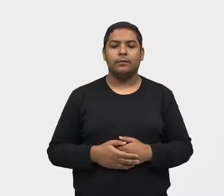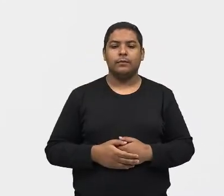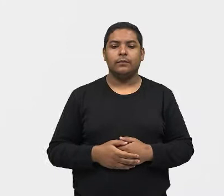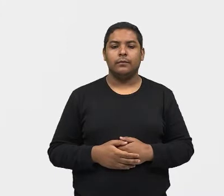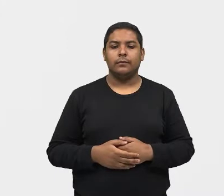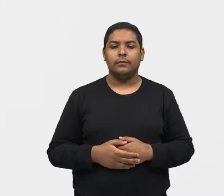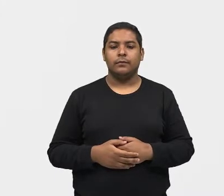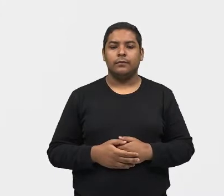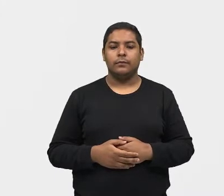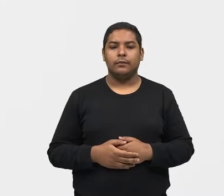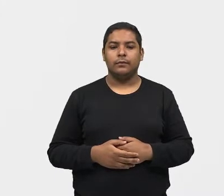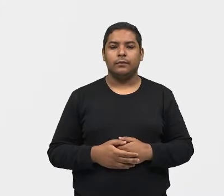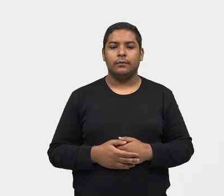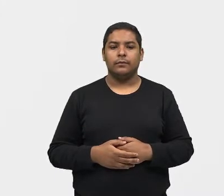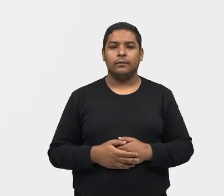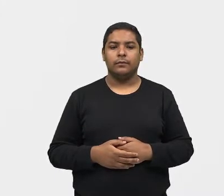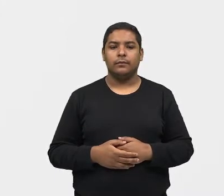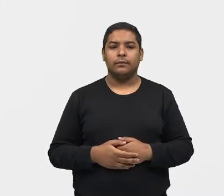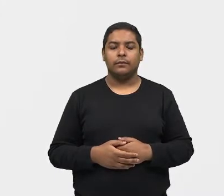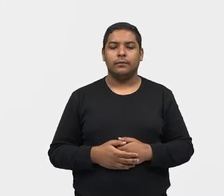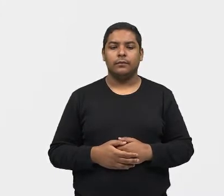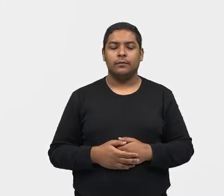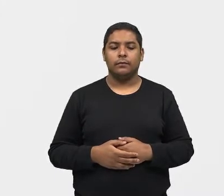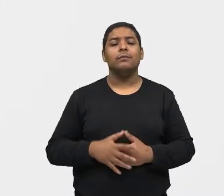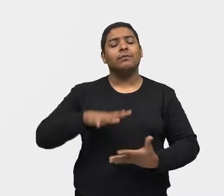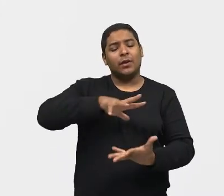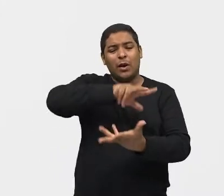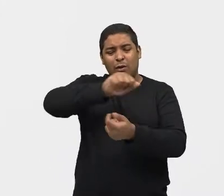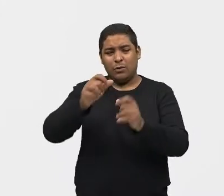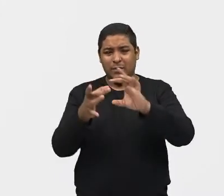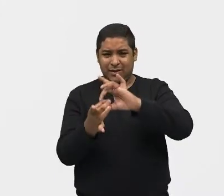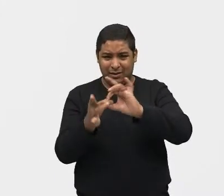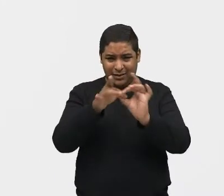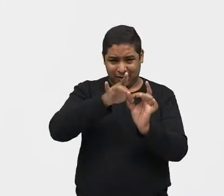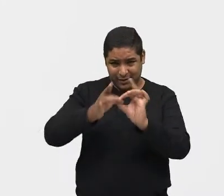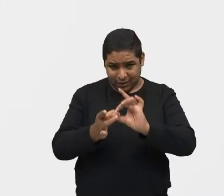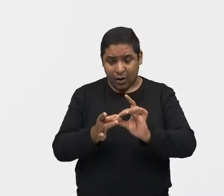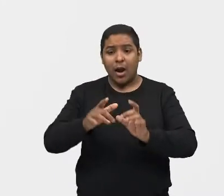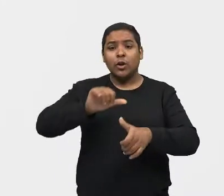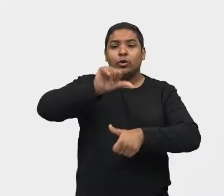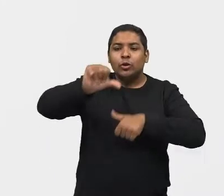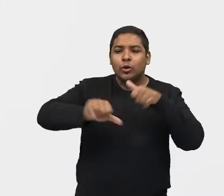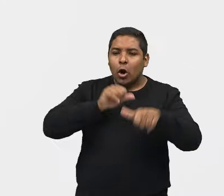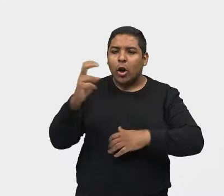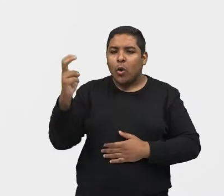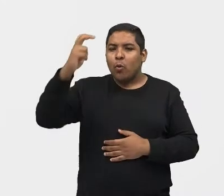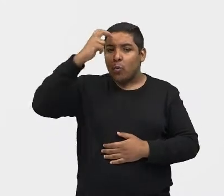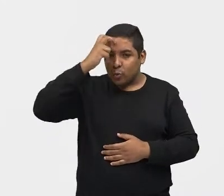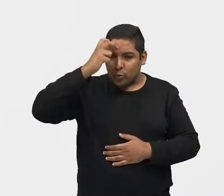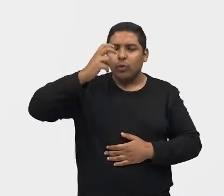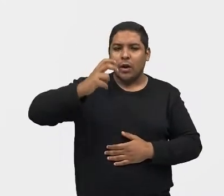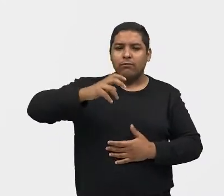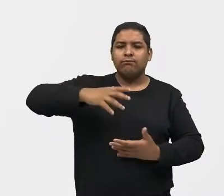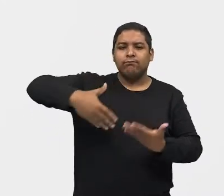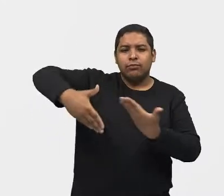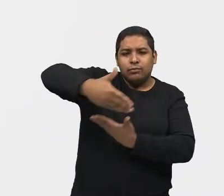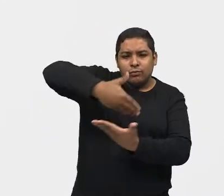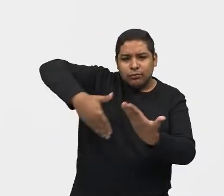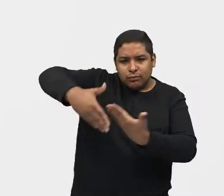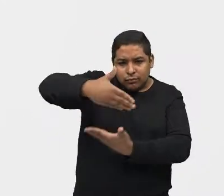par. Continuando. Devido à globalização que gerou trocas culturais, a dança de